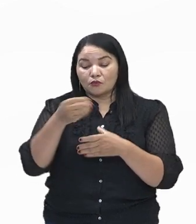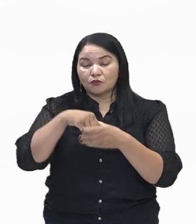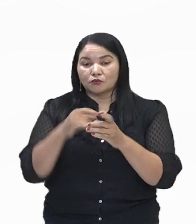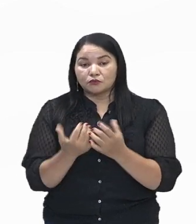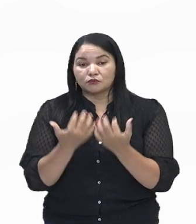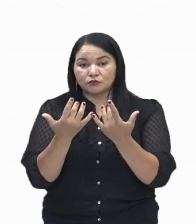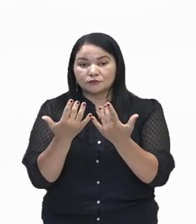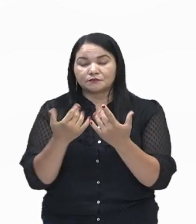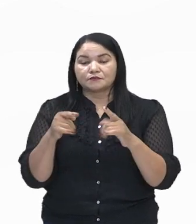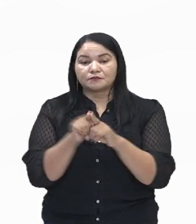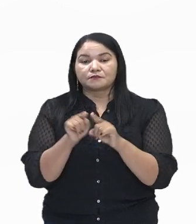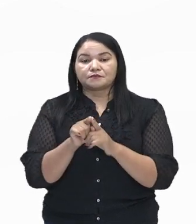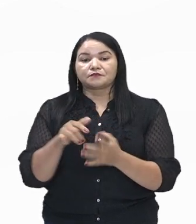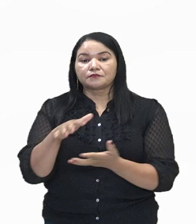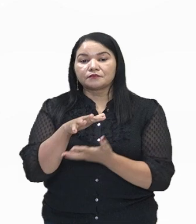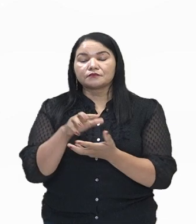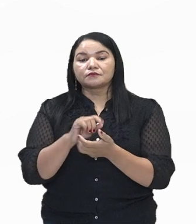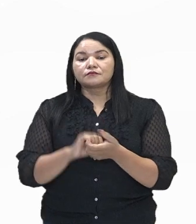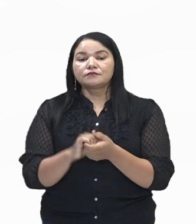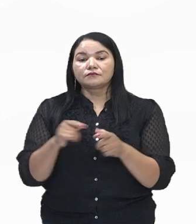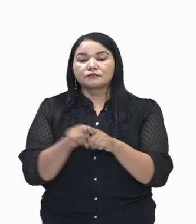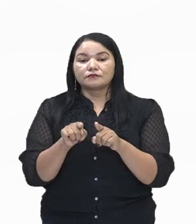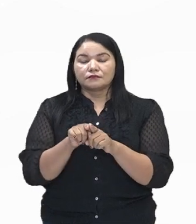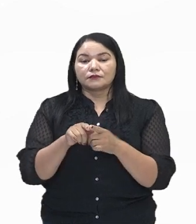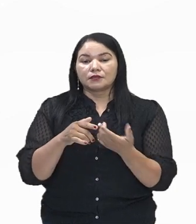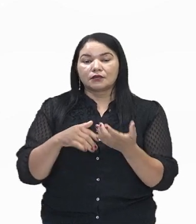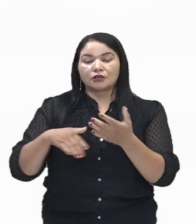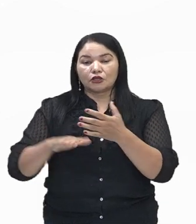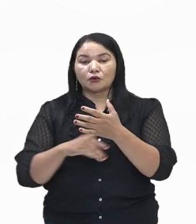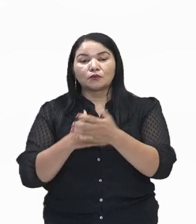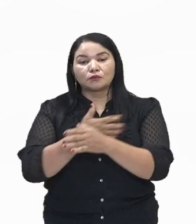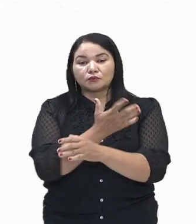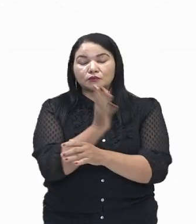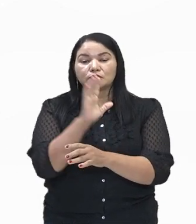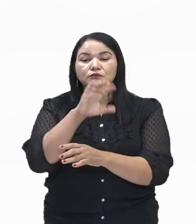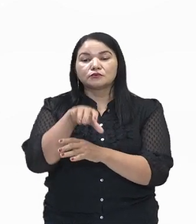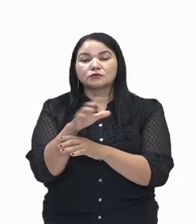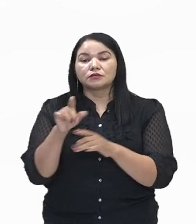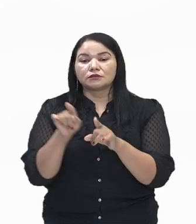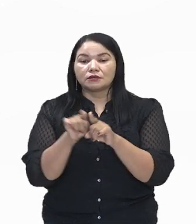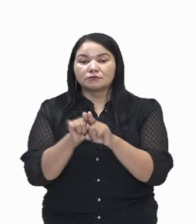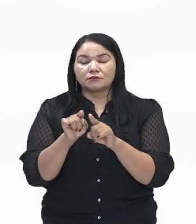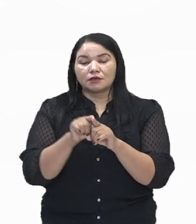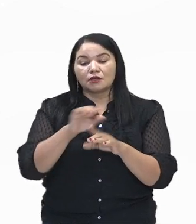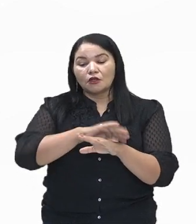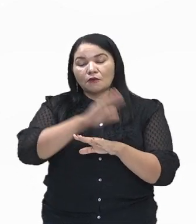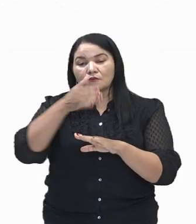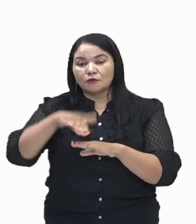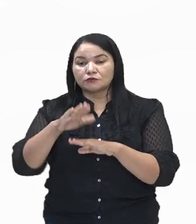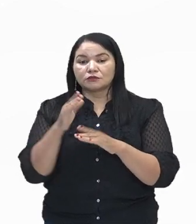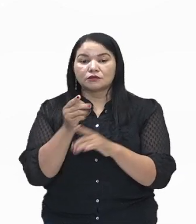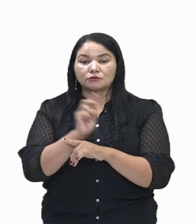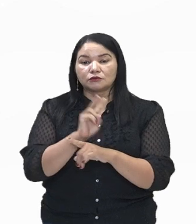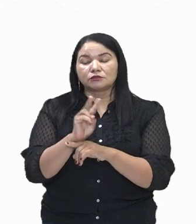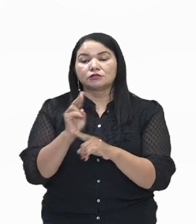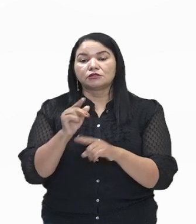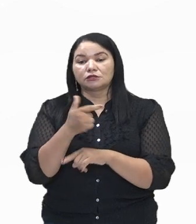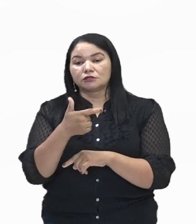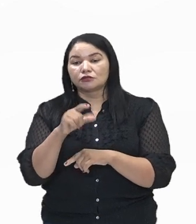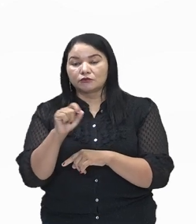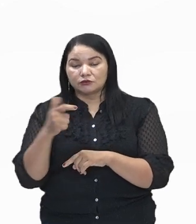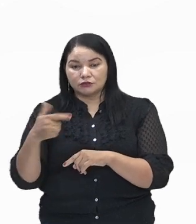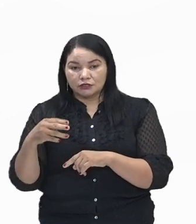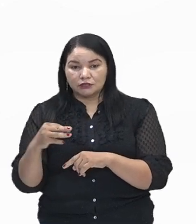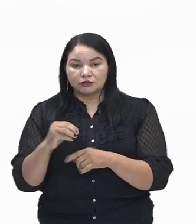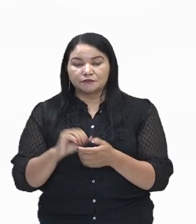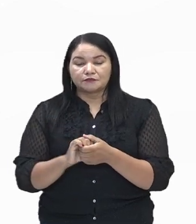conservar ecossistemas de montanhas até 2030, proteger espécies ameaçadas